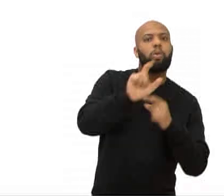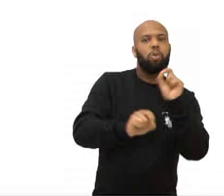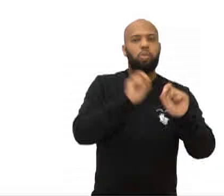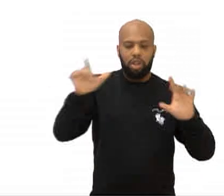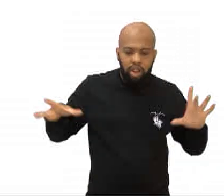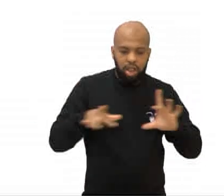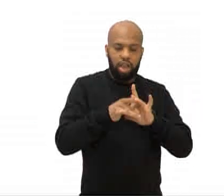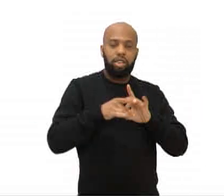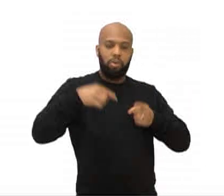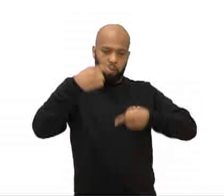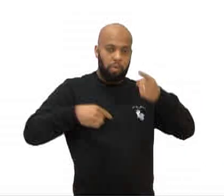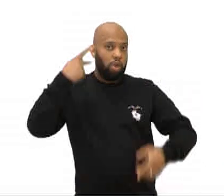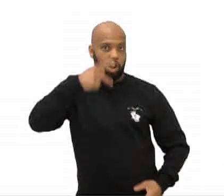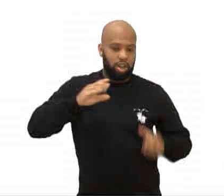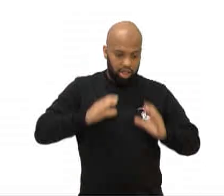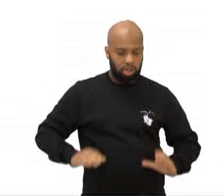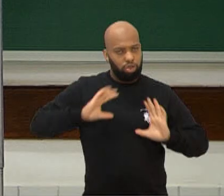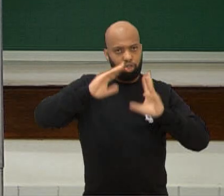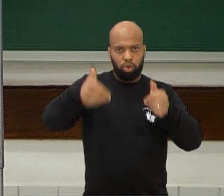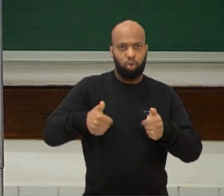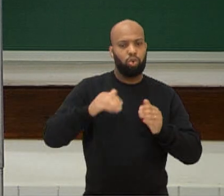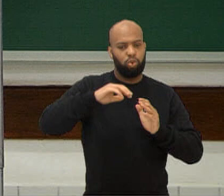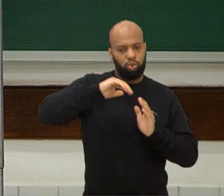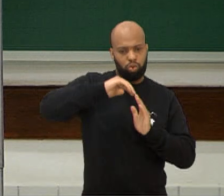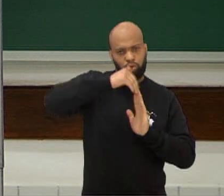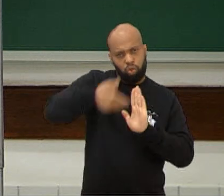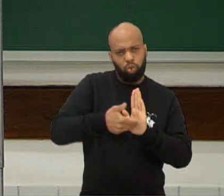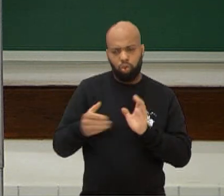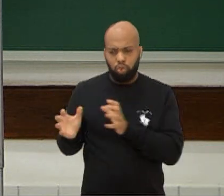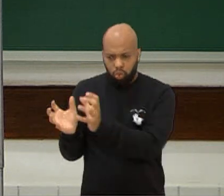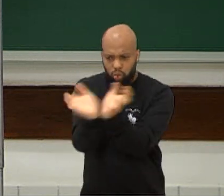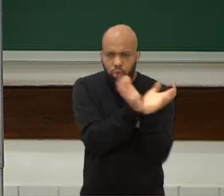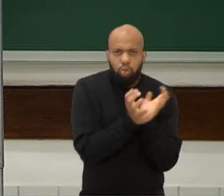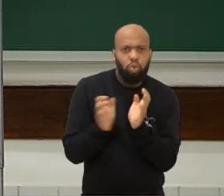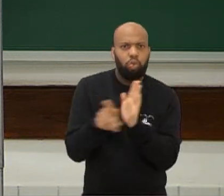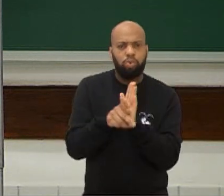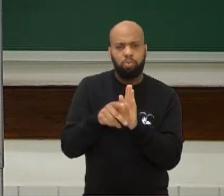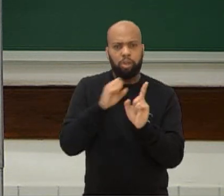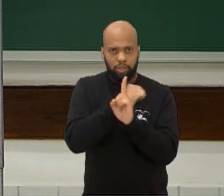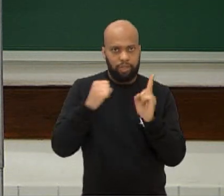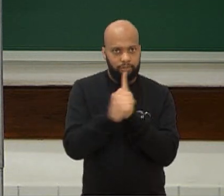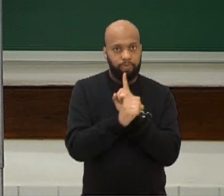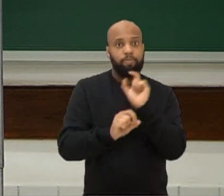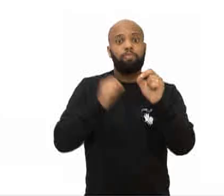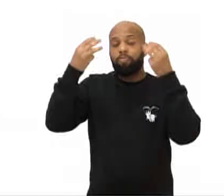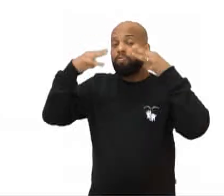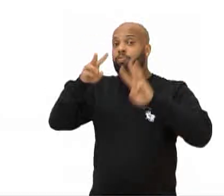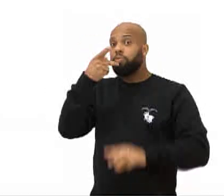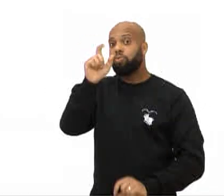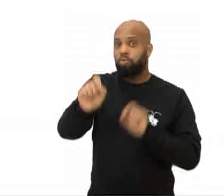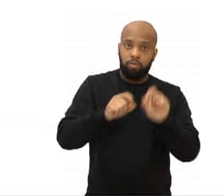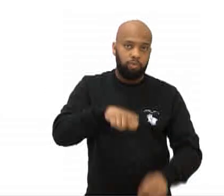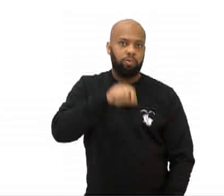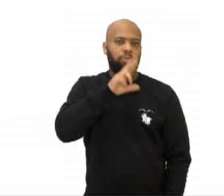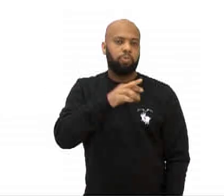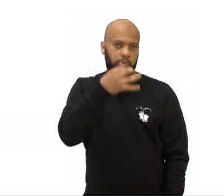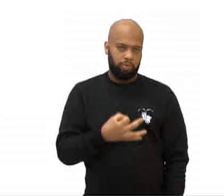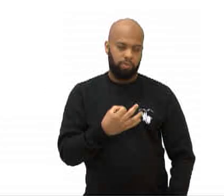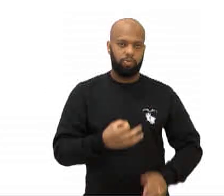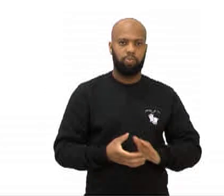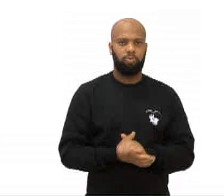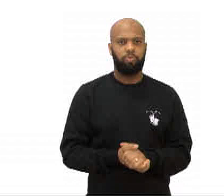engajamento político dos cidadãos de todas as classes políticas. Então, o que é que o Maquiavel ressalta ali? Faça a sua resposta.